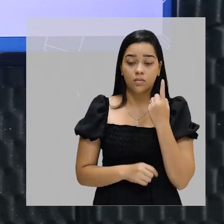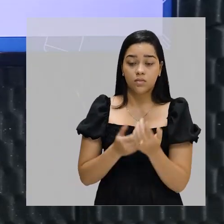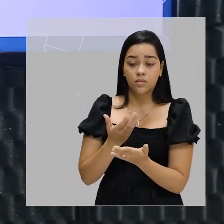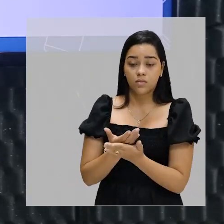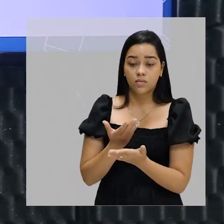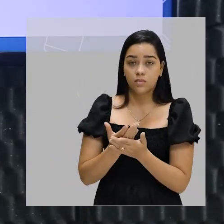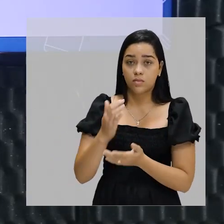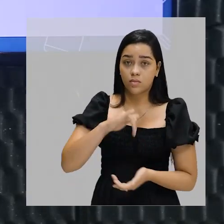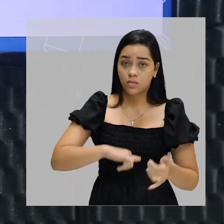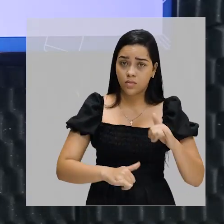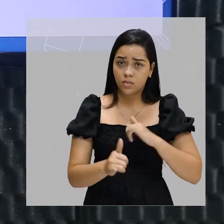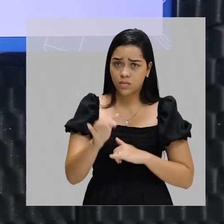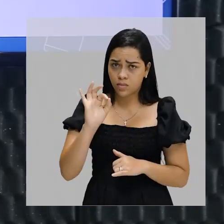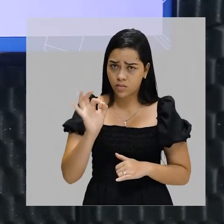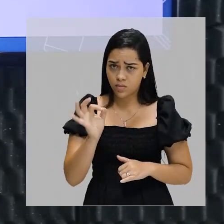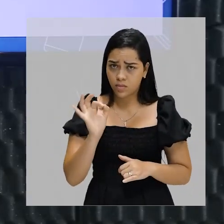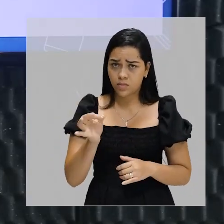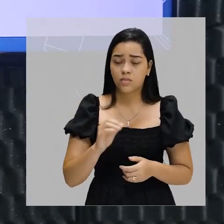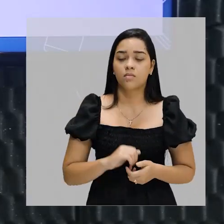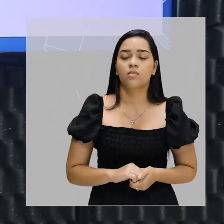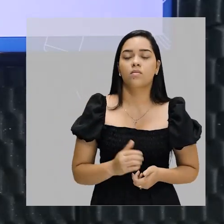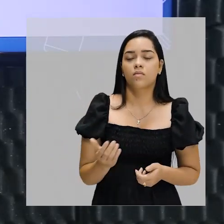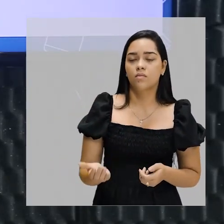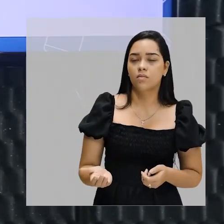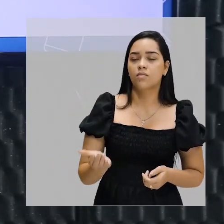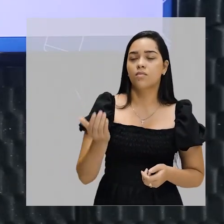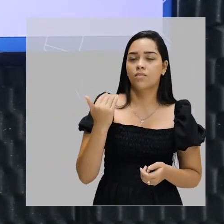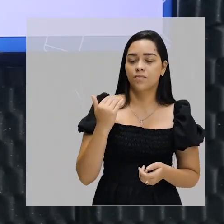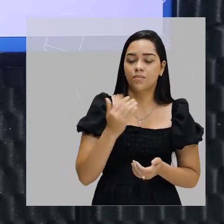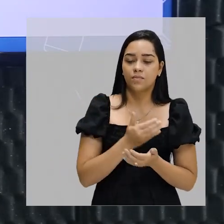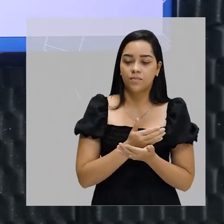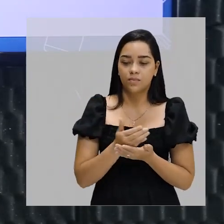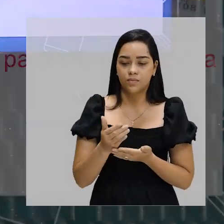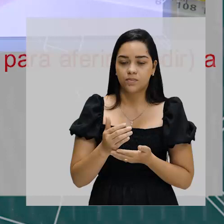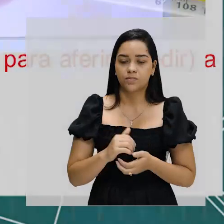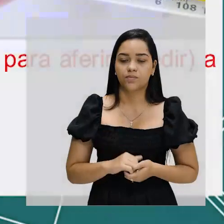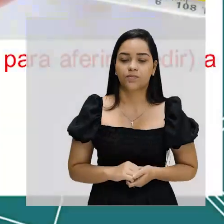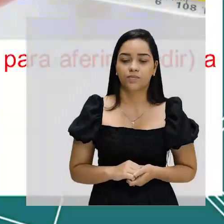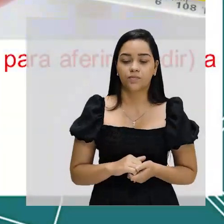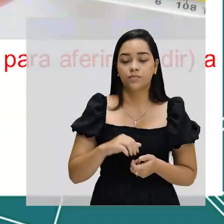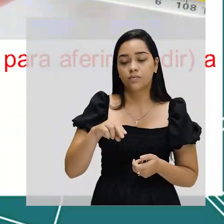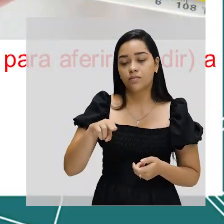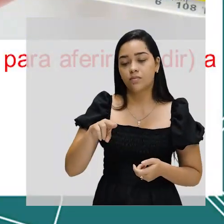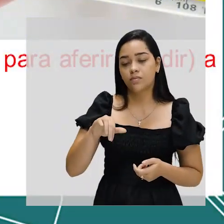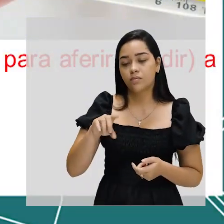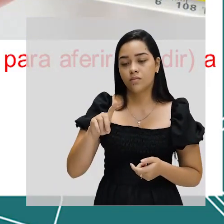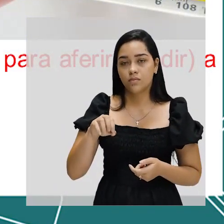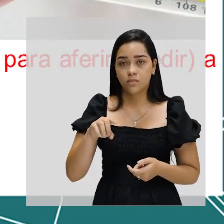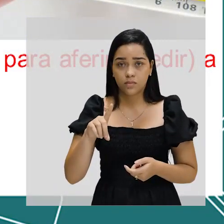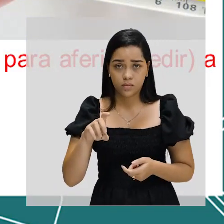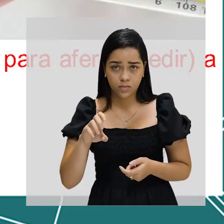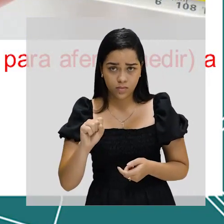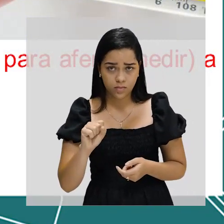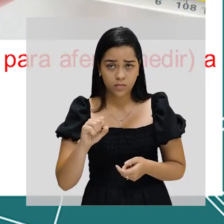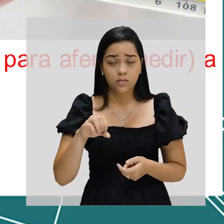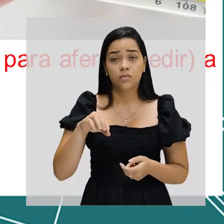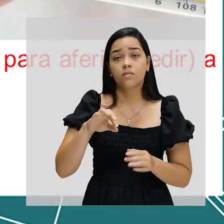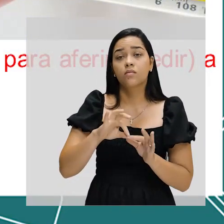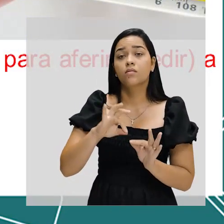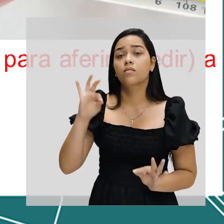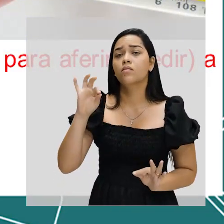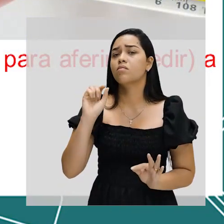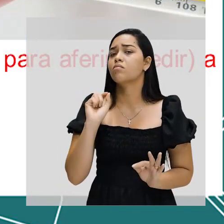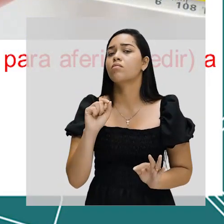da química. Show de bola, turminha? Então, vamos começar. Unidades de medida. As unidades